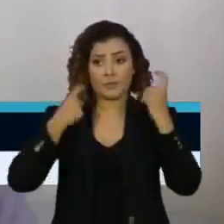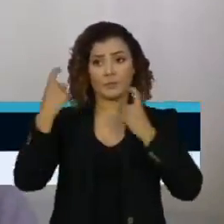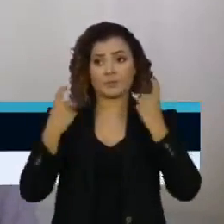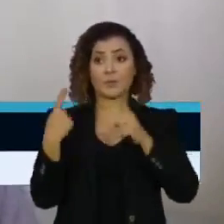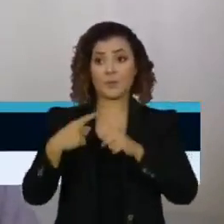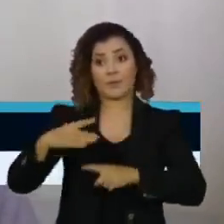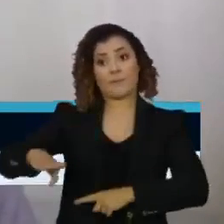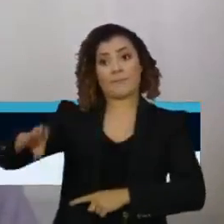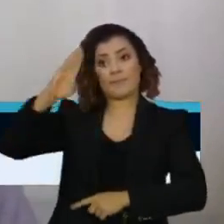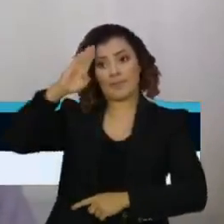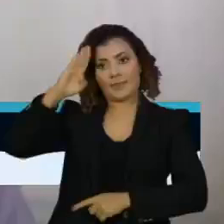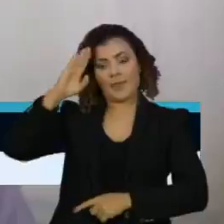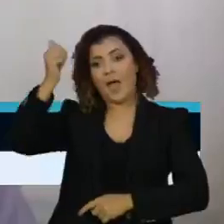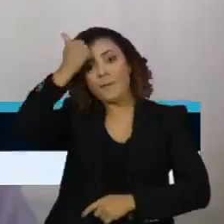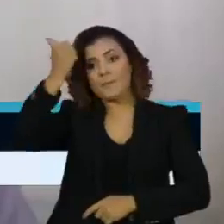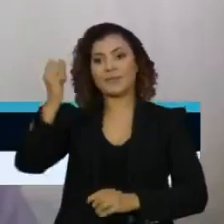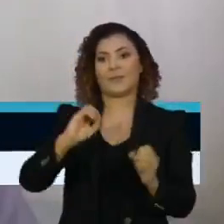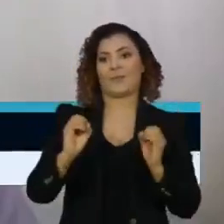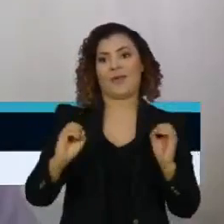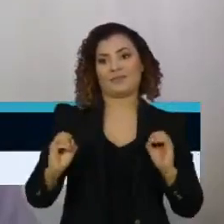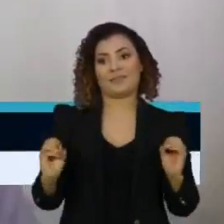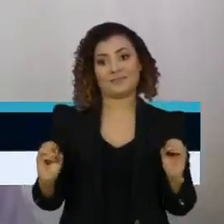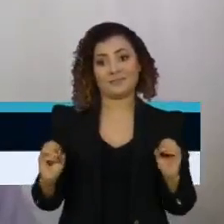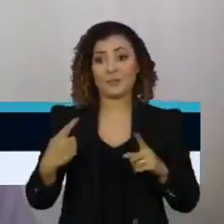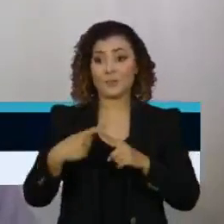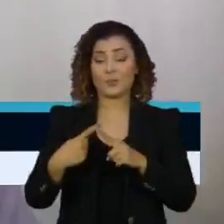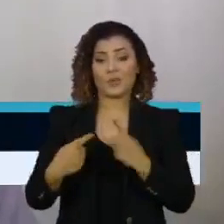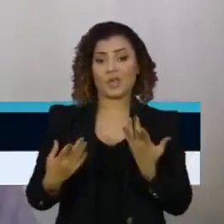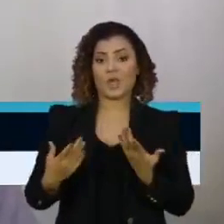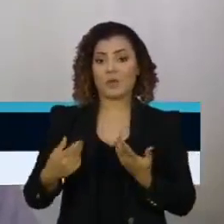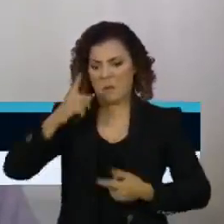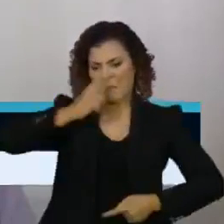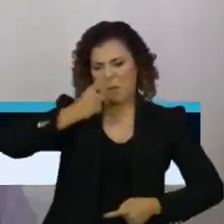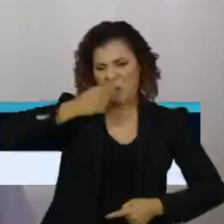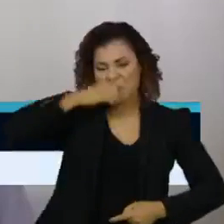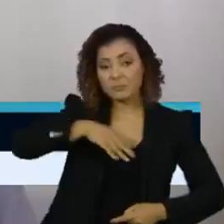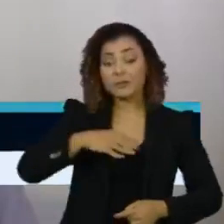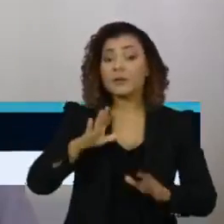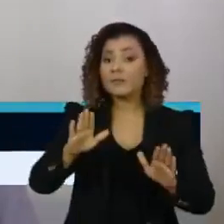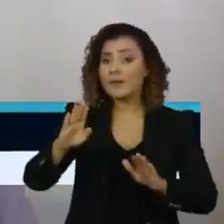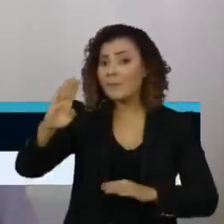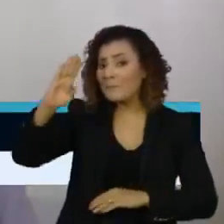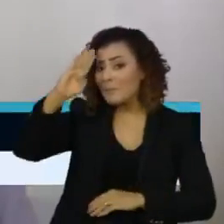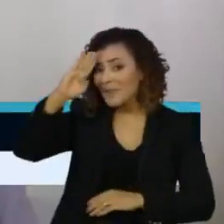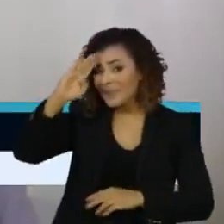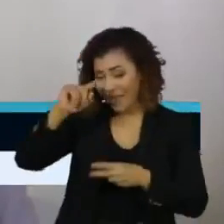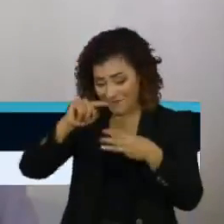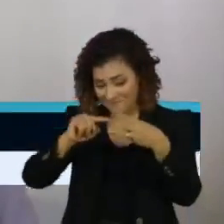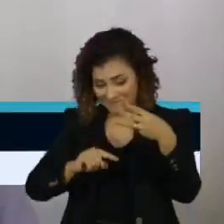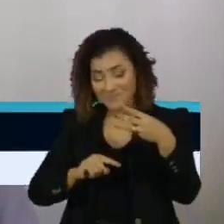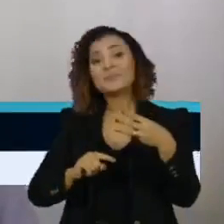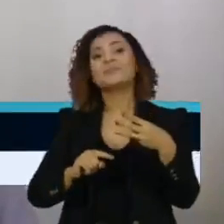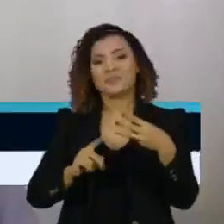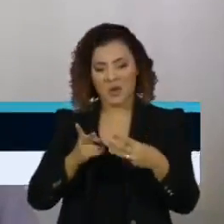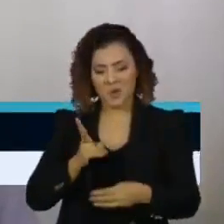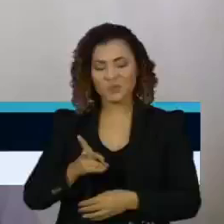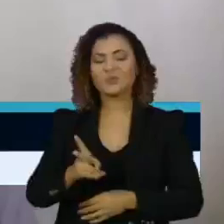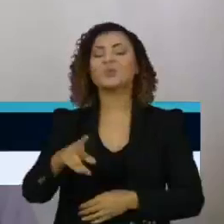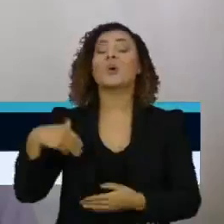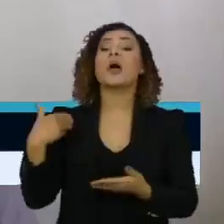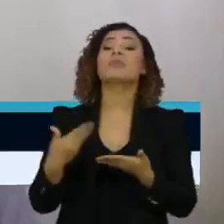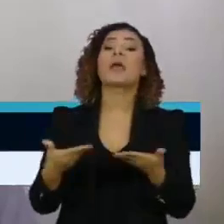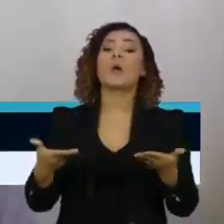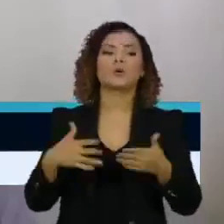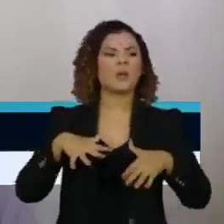que os militares não se arrependeram do período autoritário. Segundo, demonstra que os militares estão e são ainda